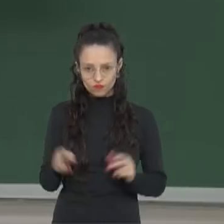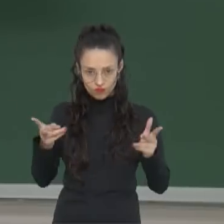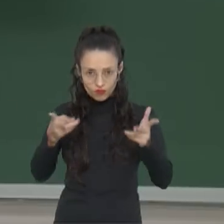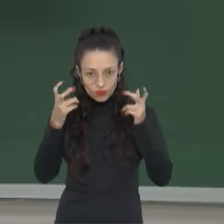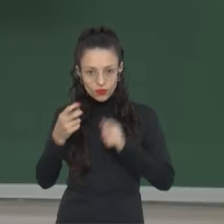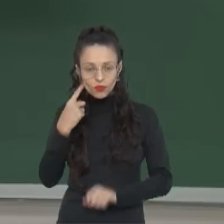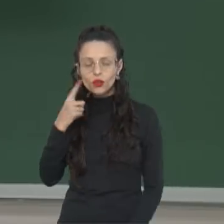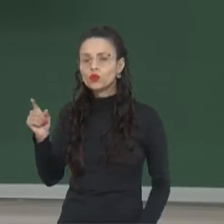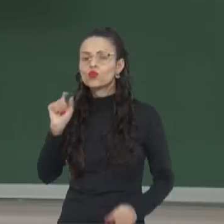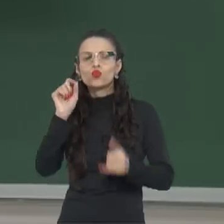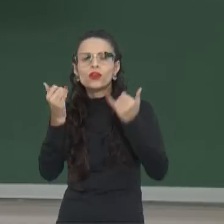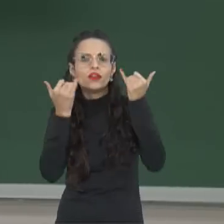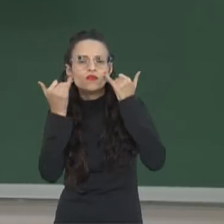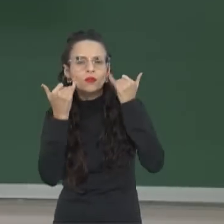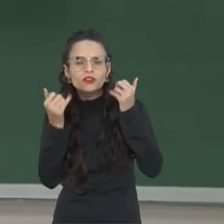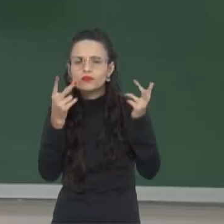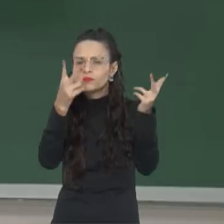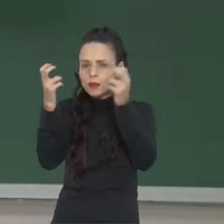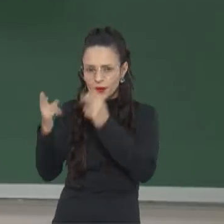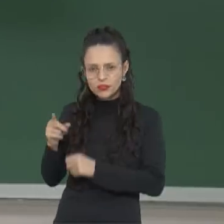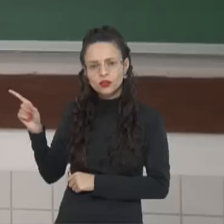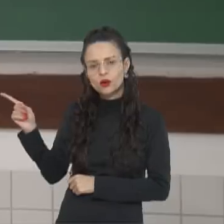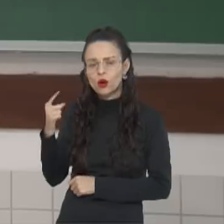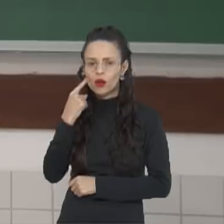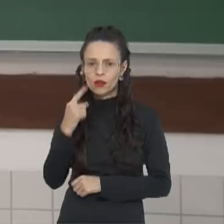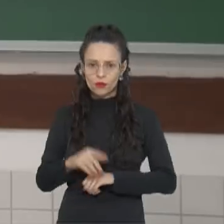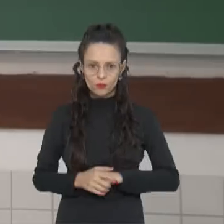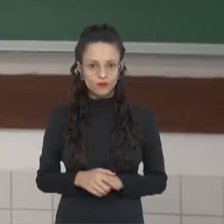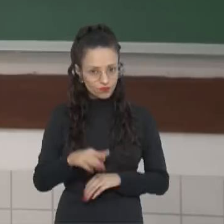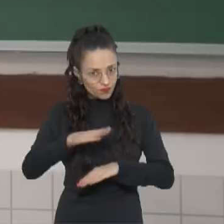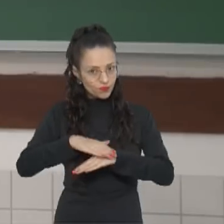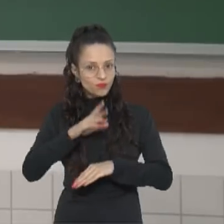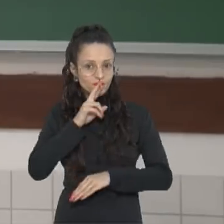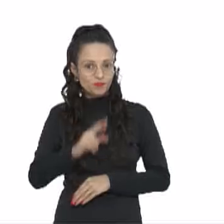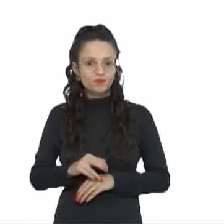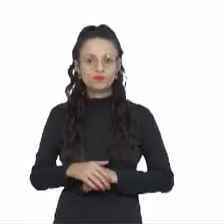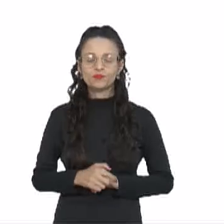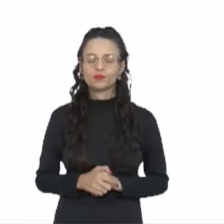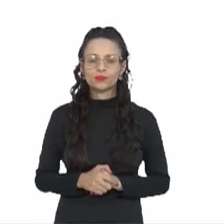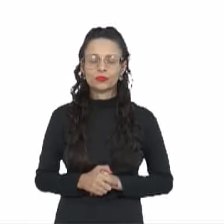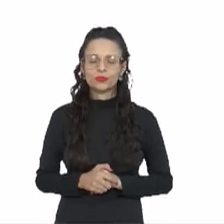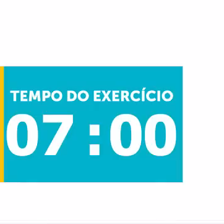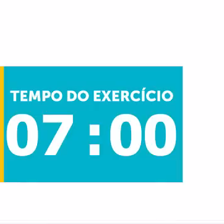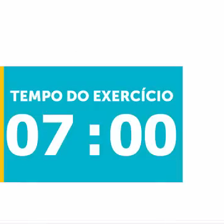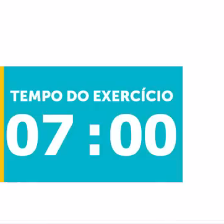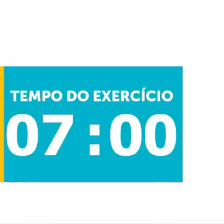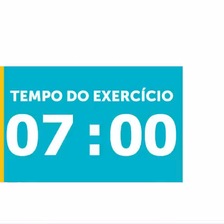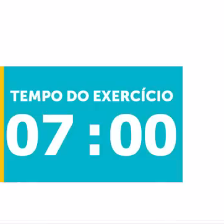mapa. Que informações você consegue extrair observando o mapa? Responde aí.